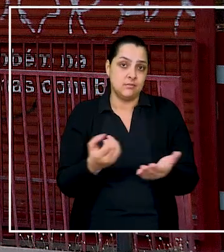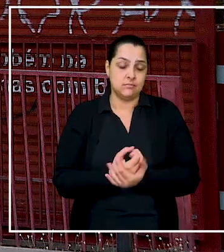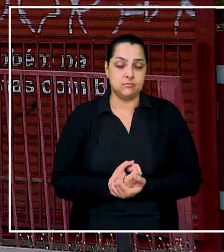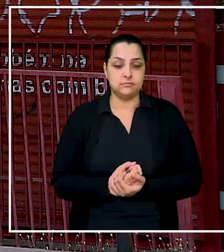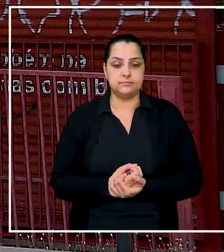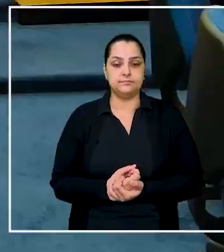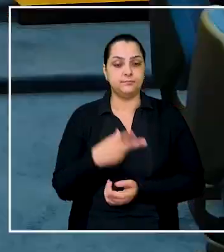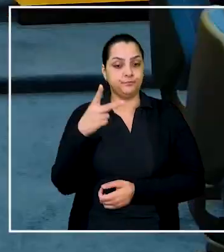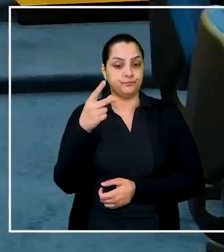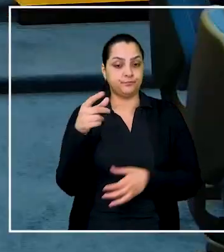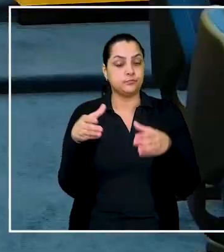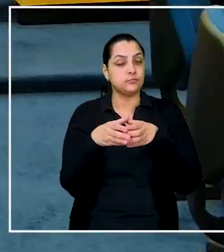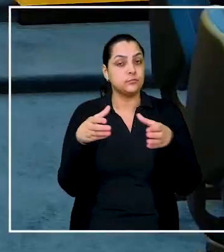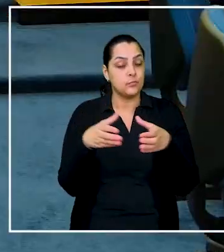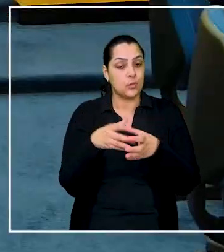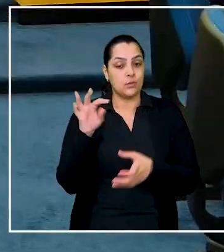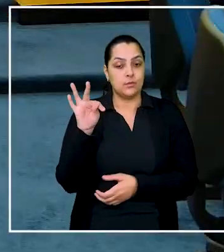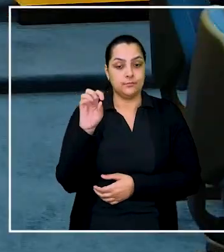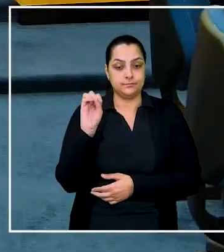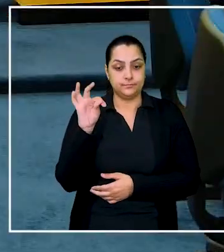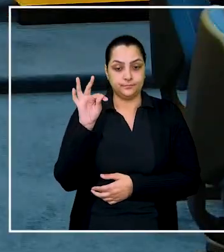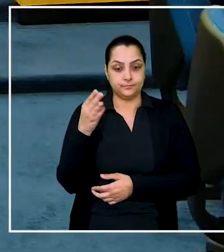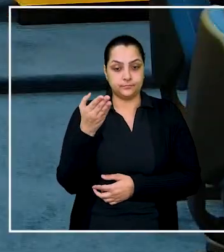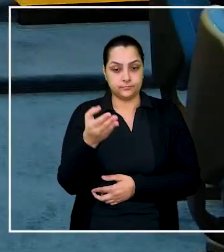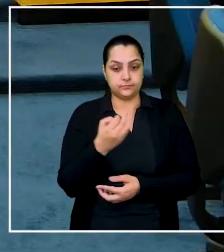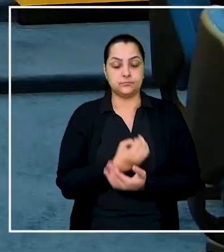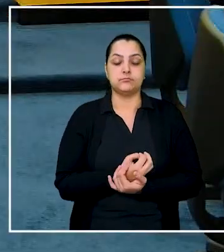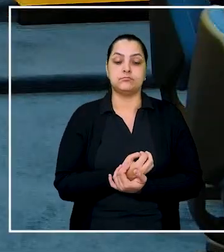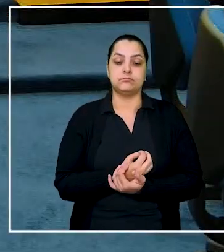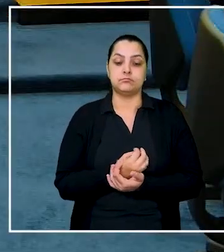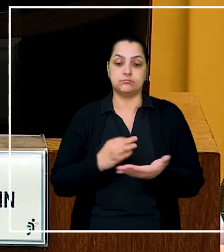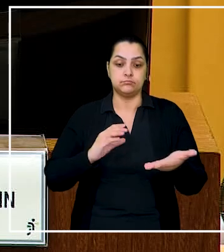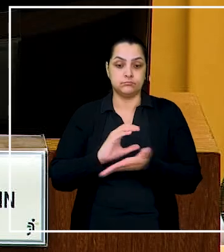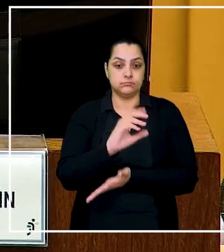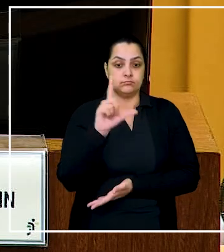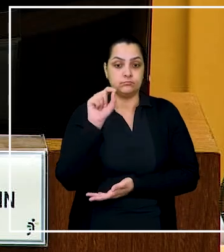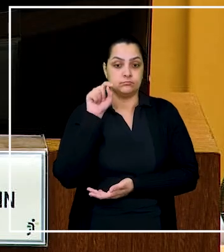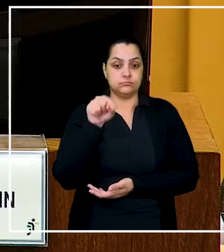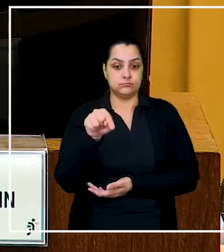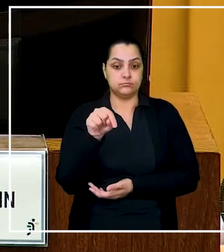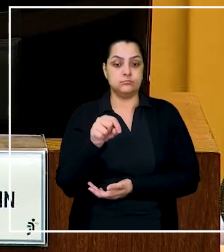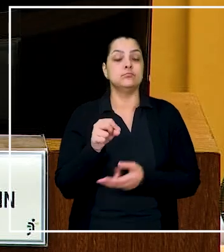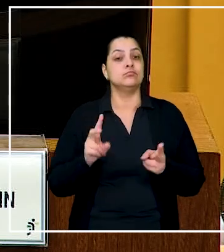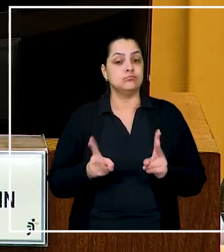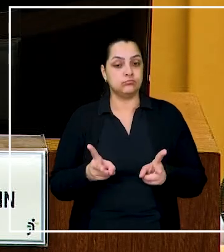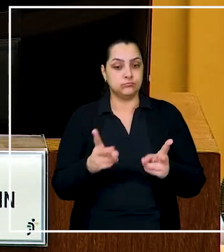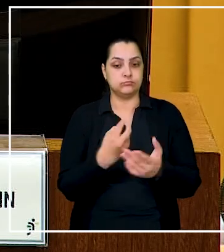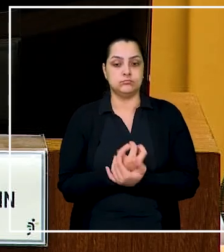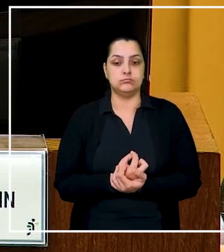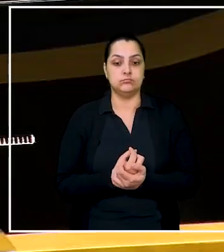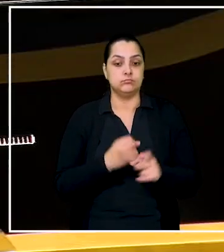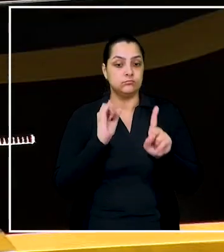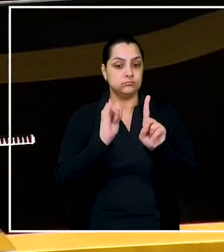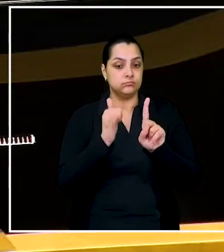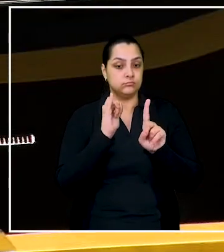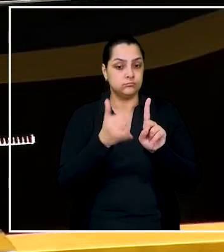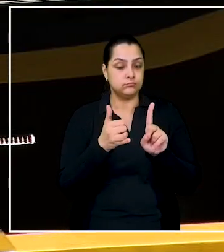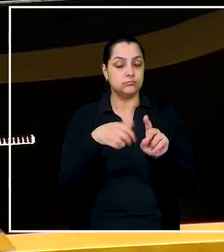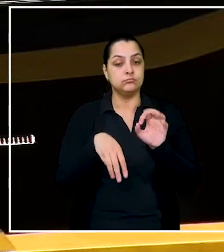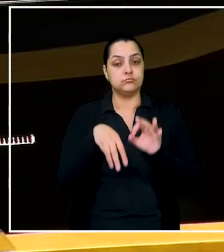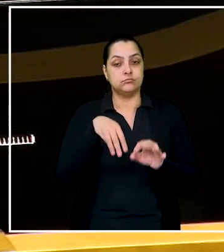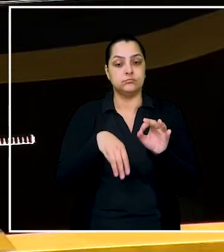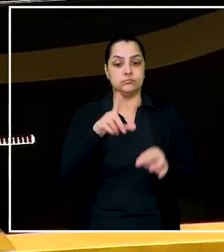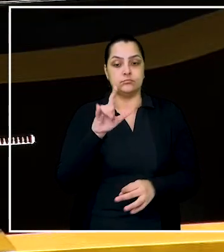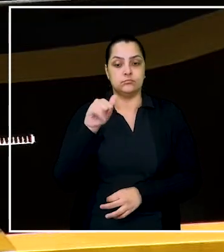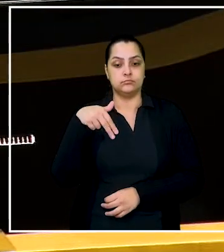sofridas pelo operador. Na segunda turma do Tribunal Superior do Trabalho, a indenização de R$10 mil ficou mantida. A relatora do